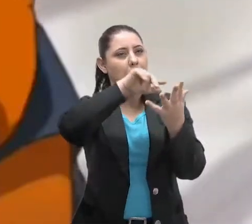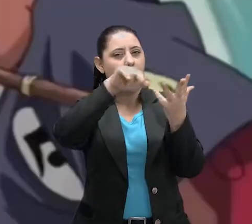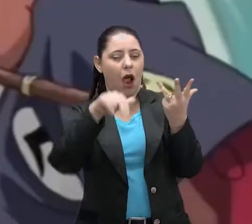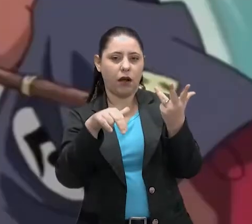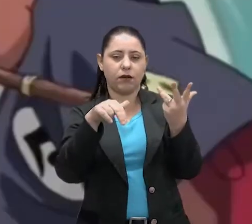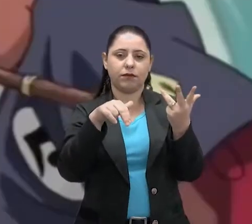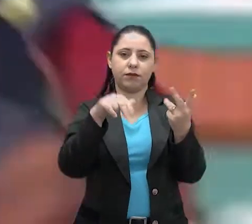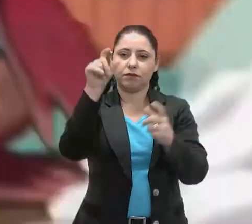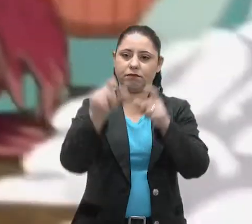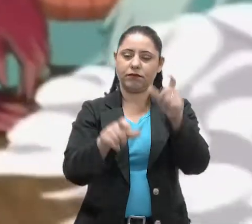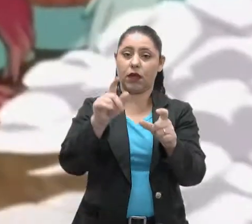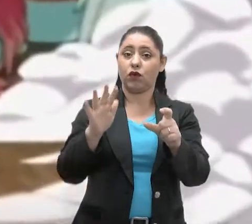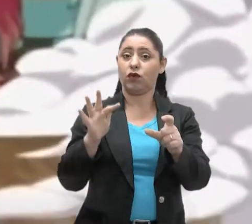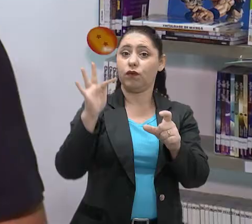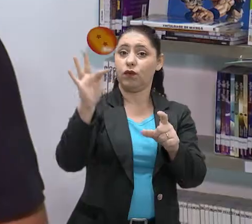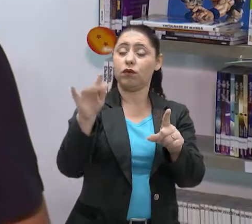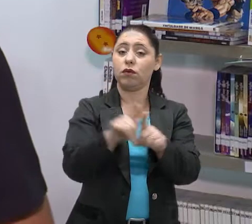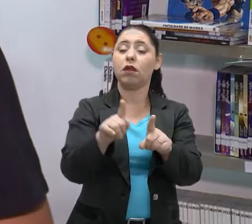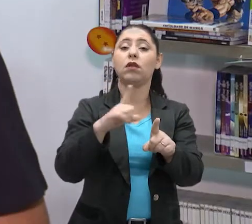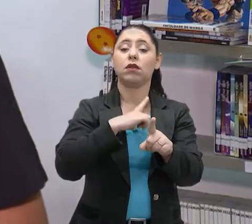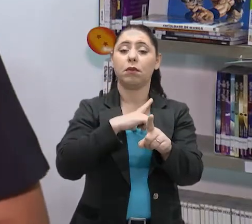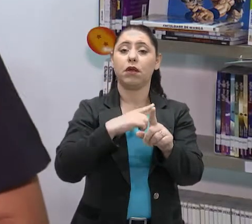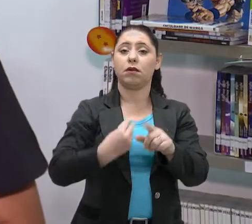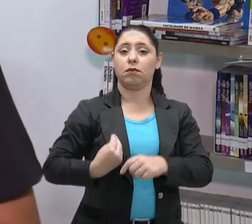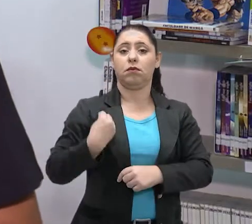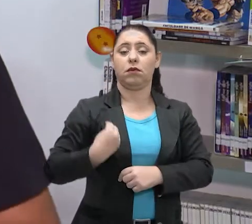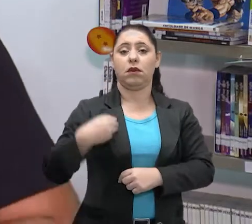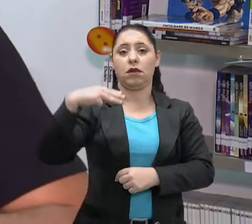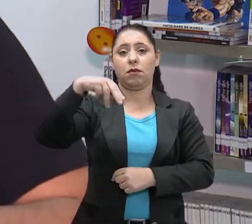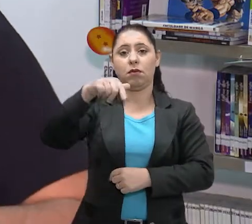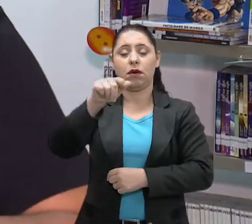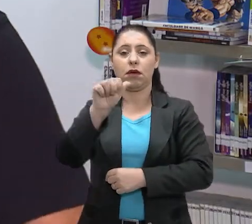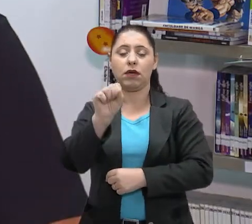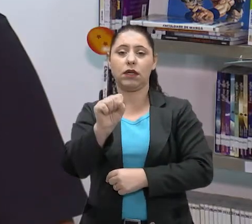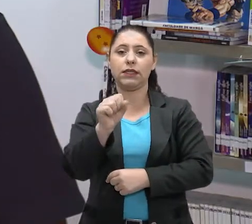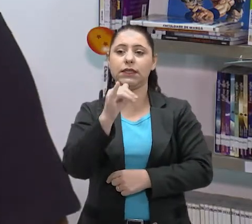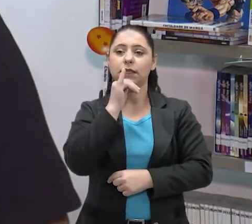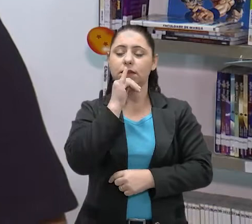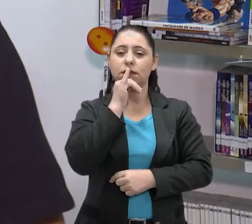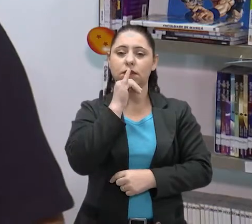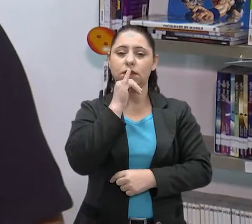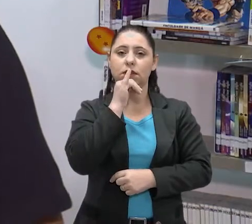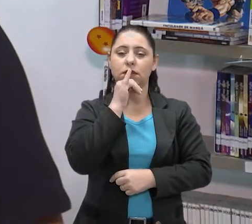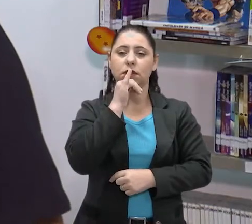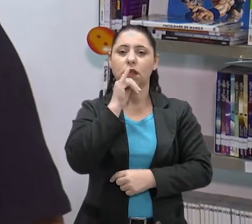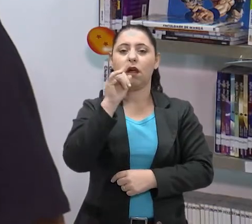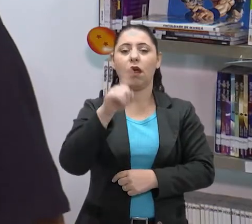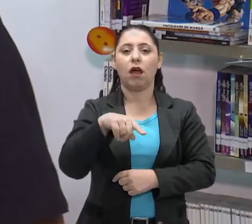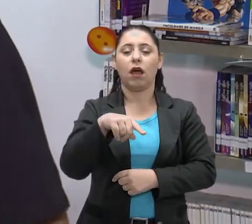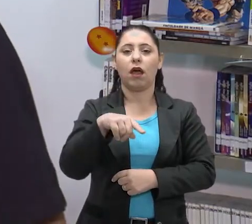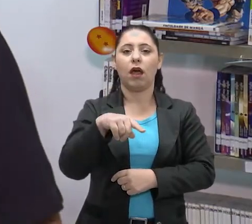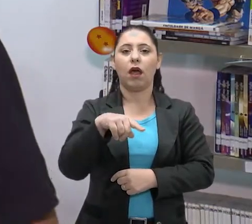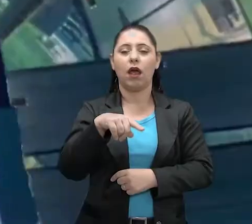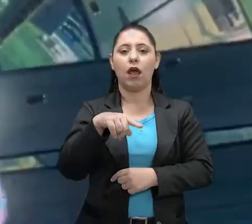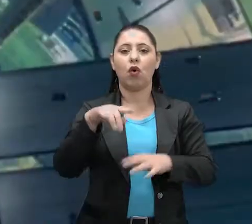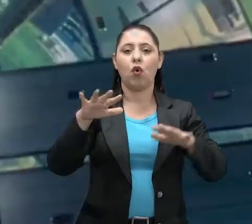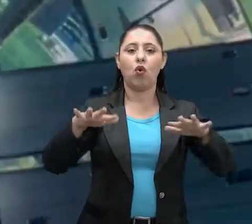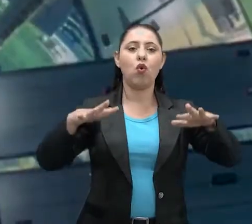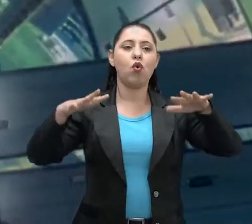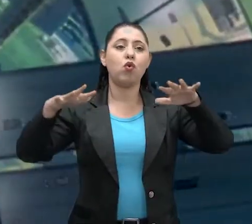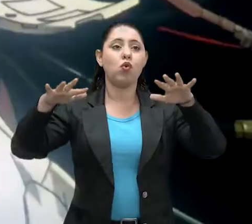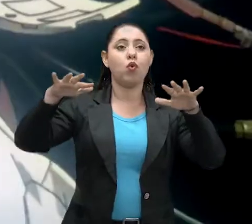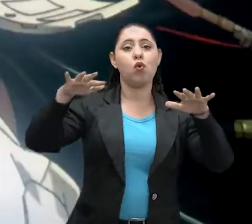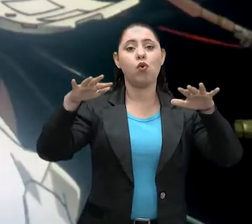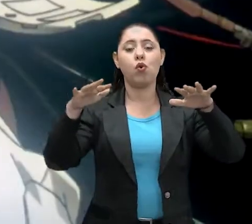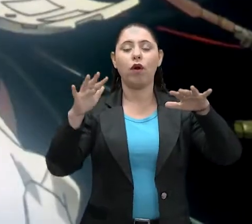jutsus. E no cenário futurista também, a presença de mangás como, por exemplo, Ghost in the Shell, que é